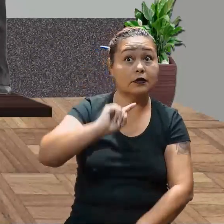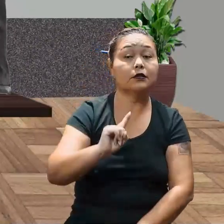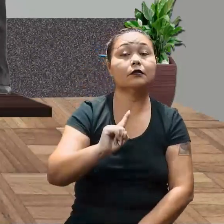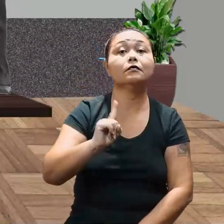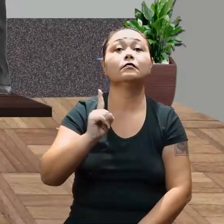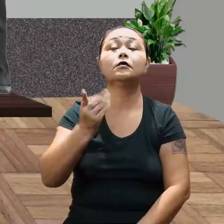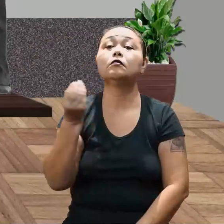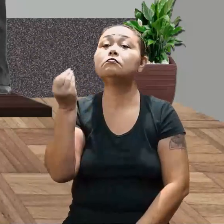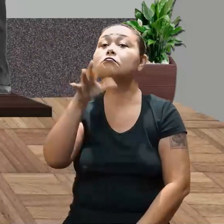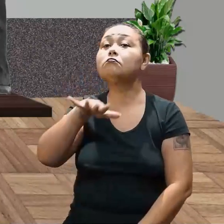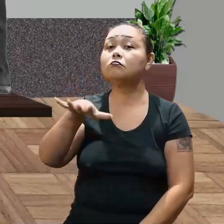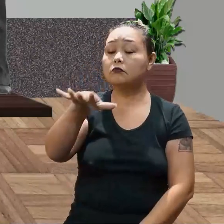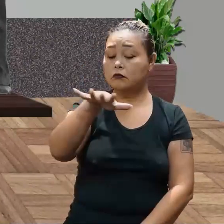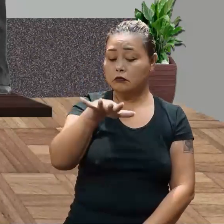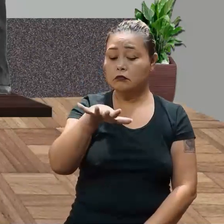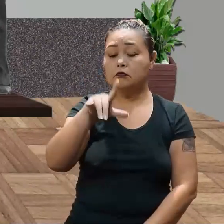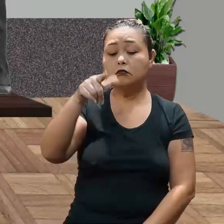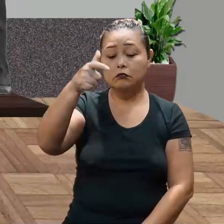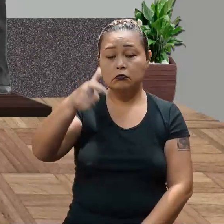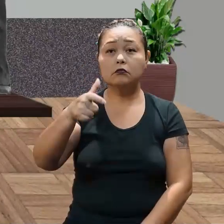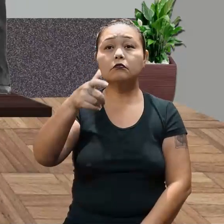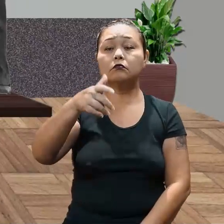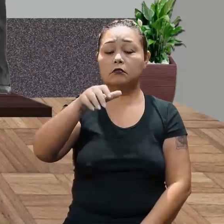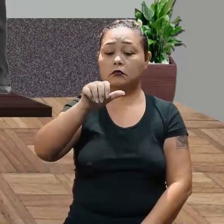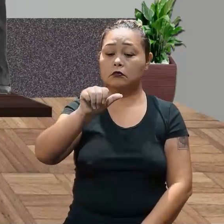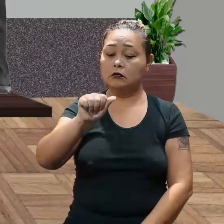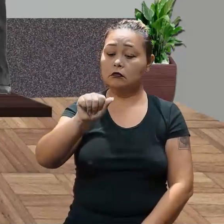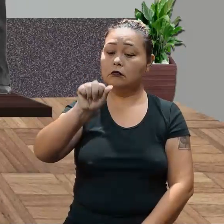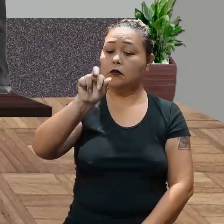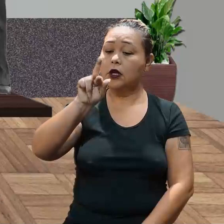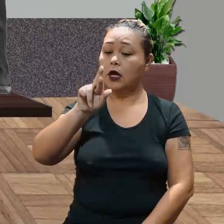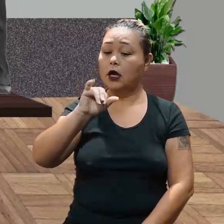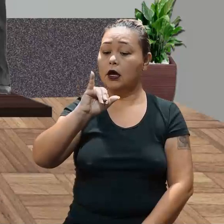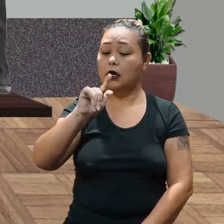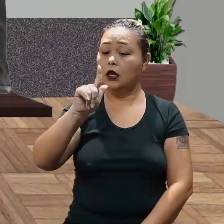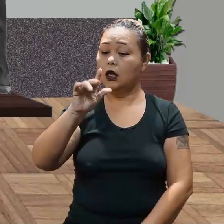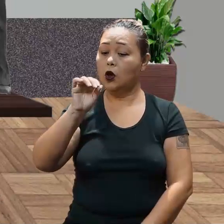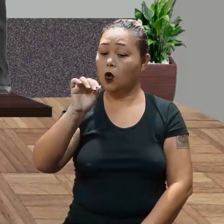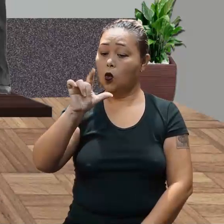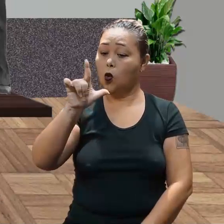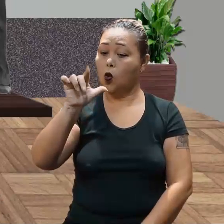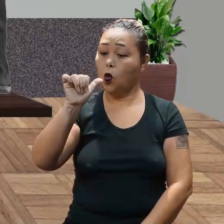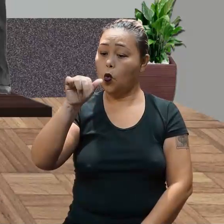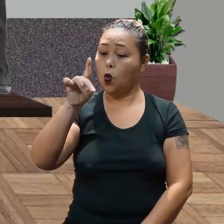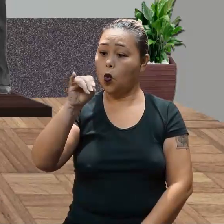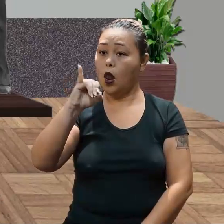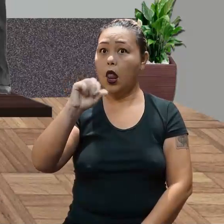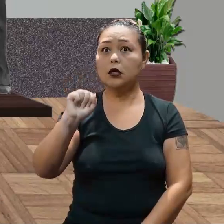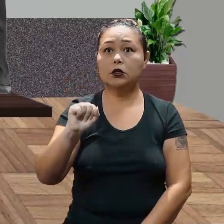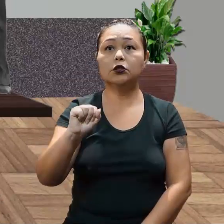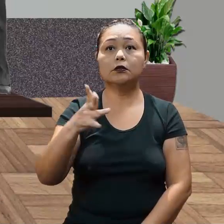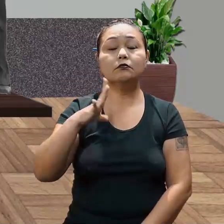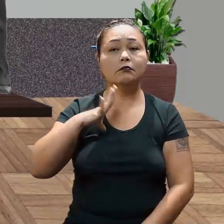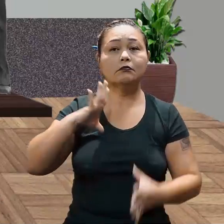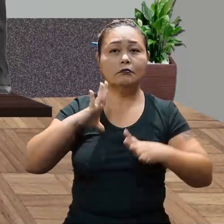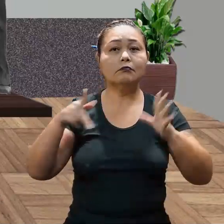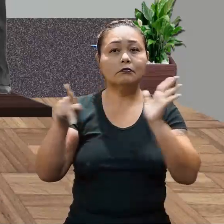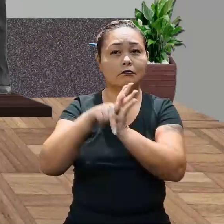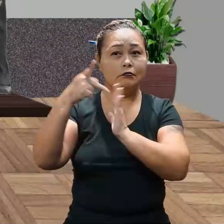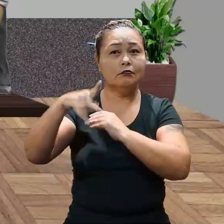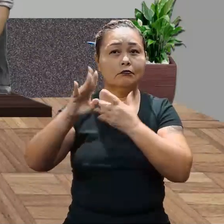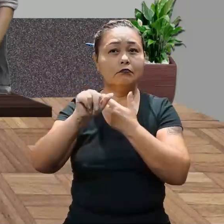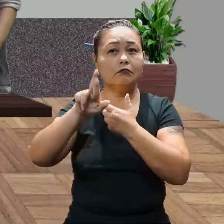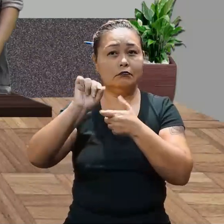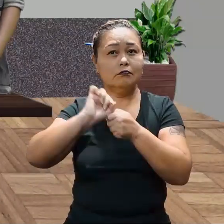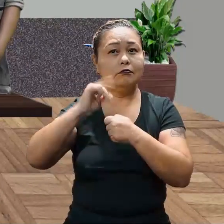eram colocados ali na região onde hoje é a Arigolândia, ou seja, a cidade dos arigóis. É um bairro aqui de